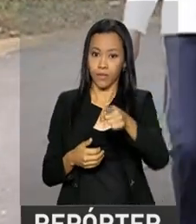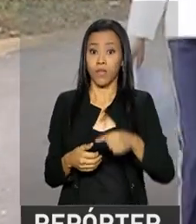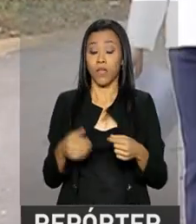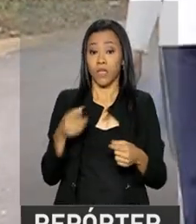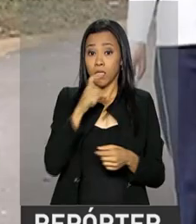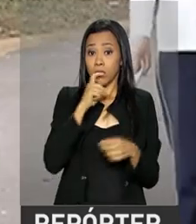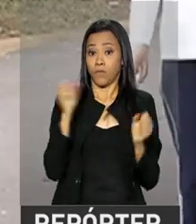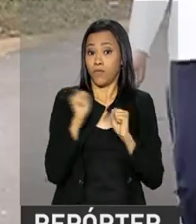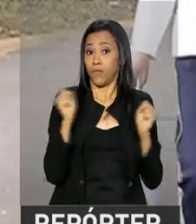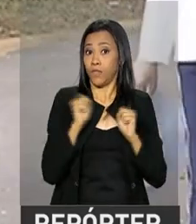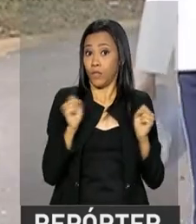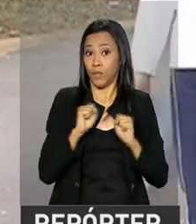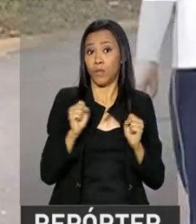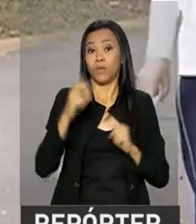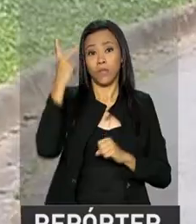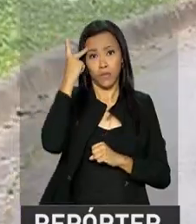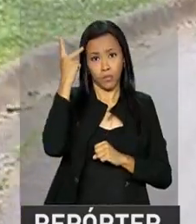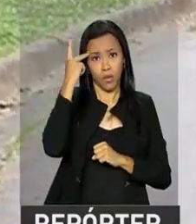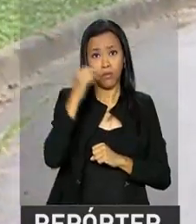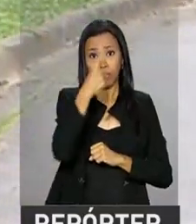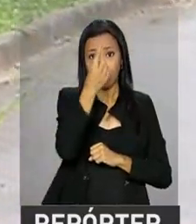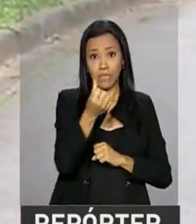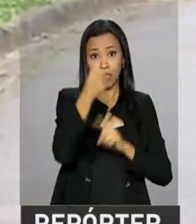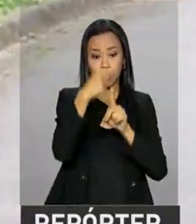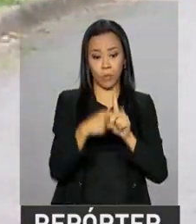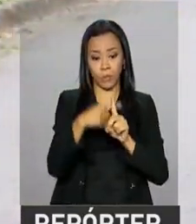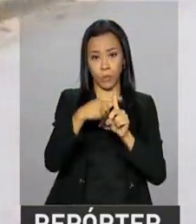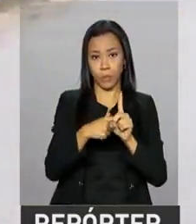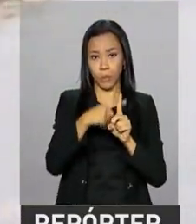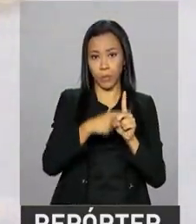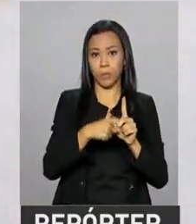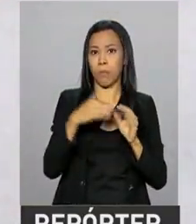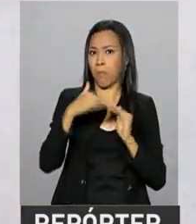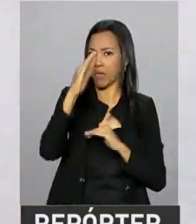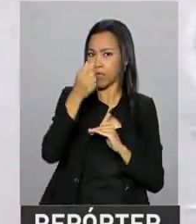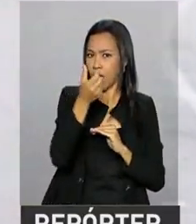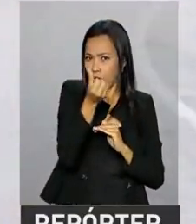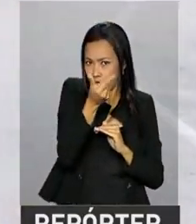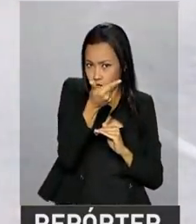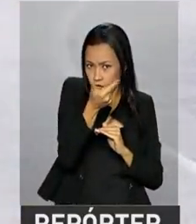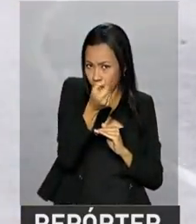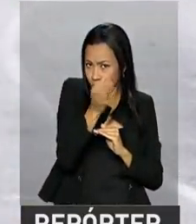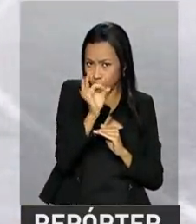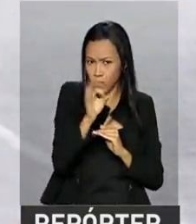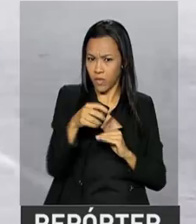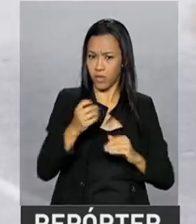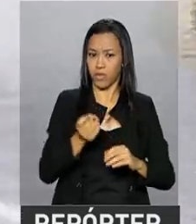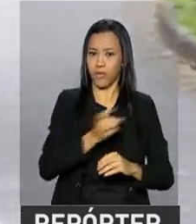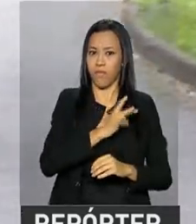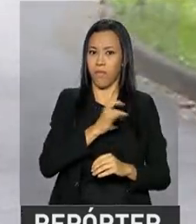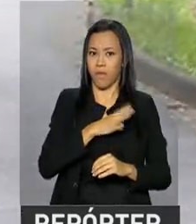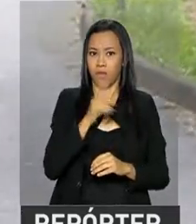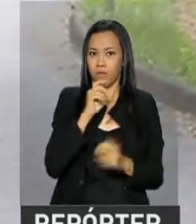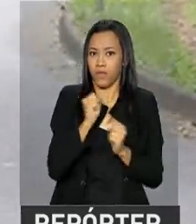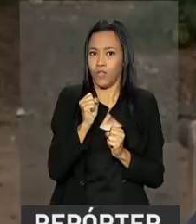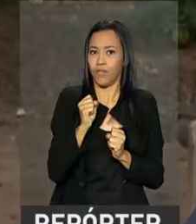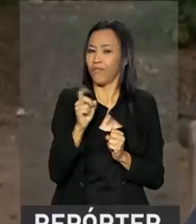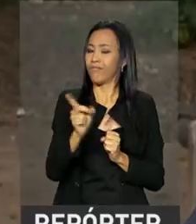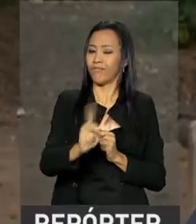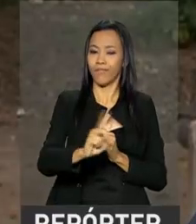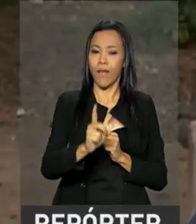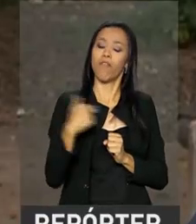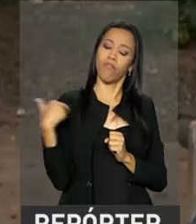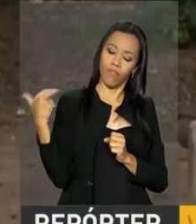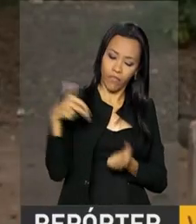São Paulo começou com 16º e a previsão é não passar dos 20 mas a temperatura baixa não assusta quem adora se movimentar tem que